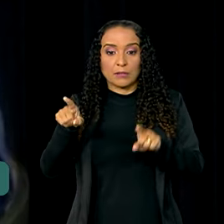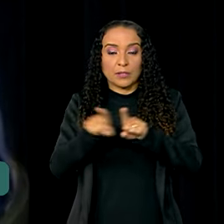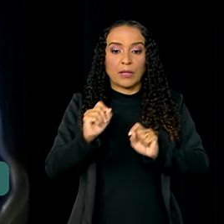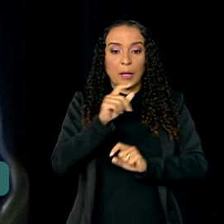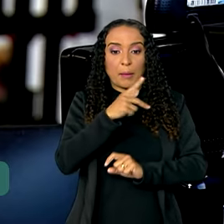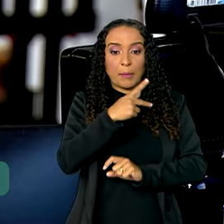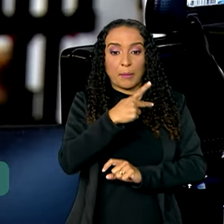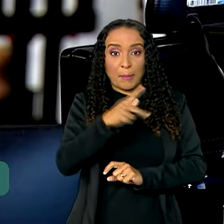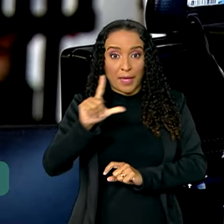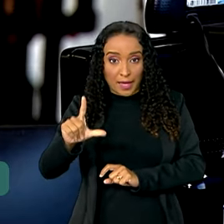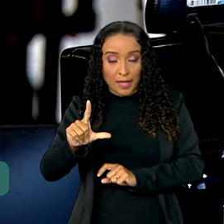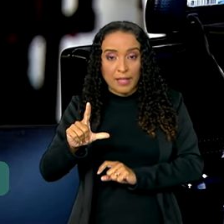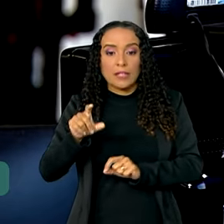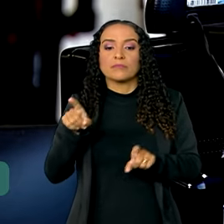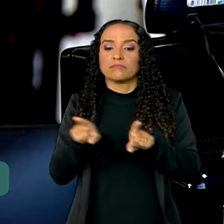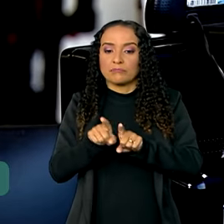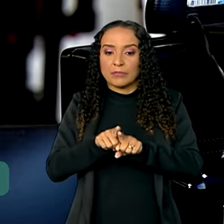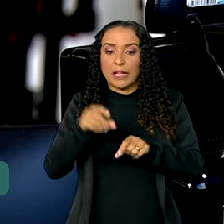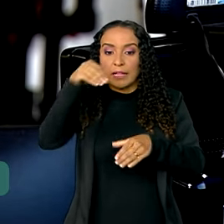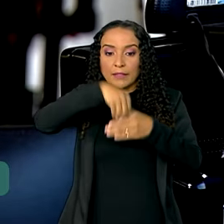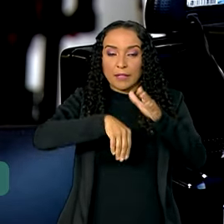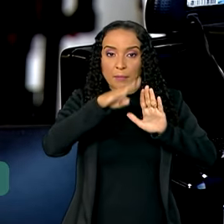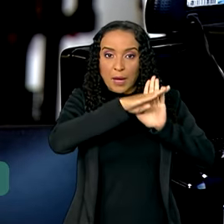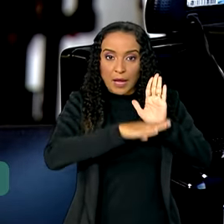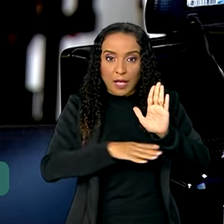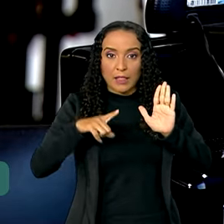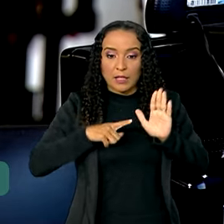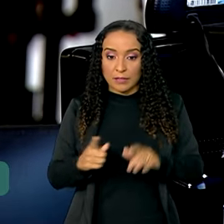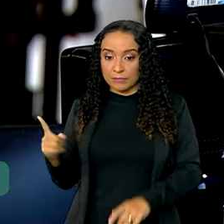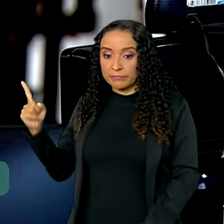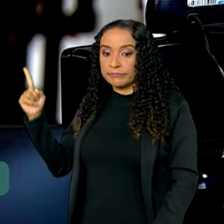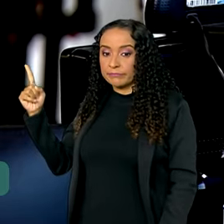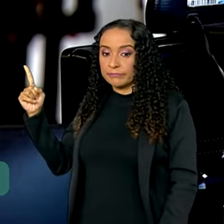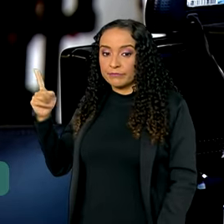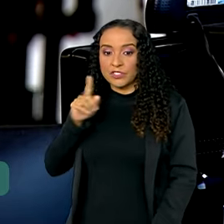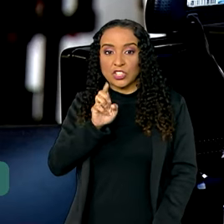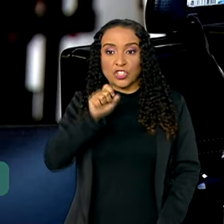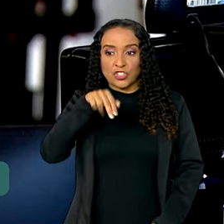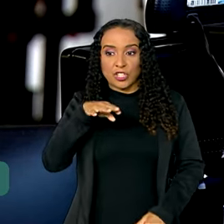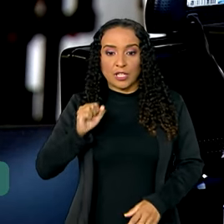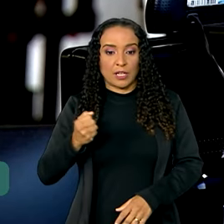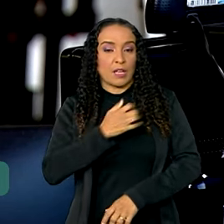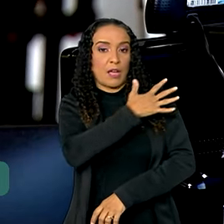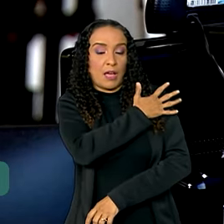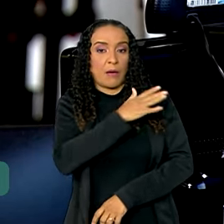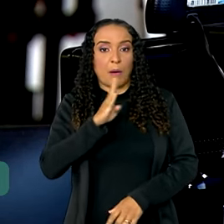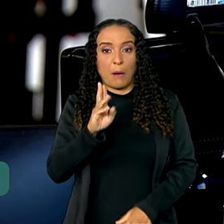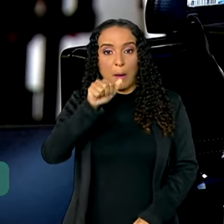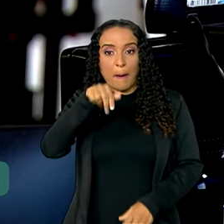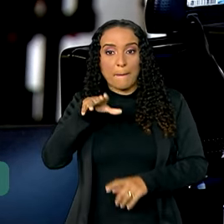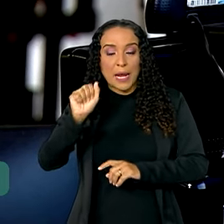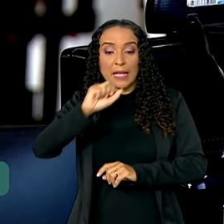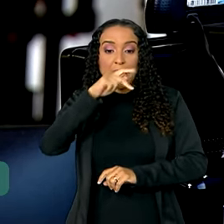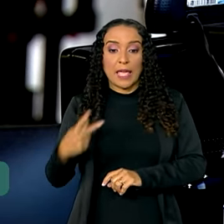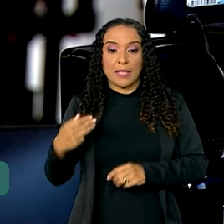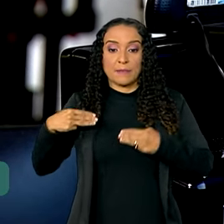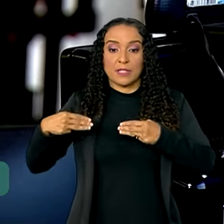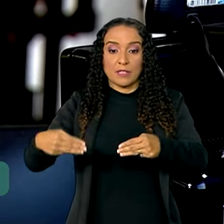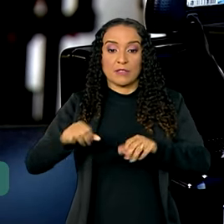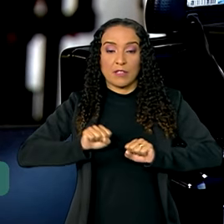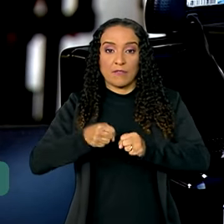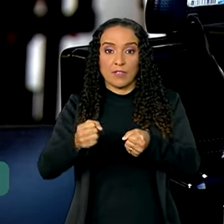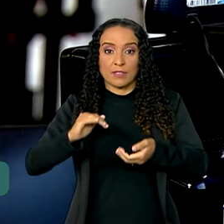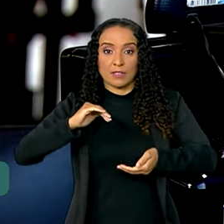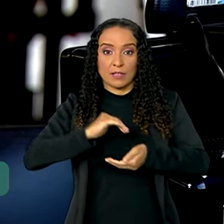Liberal, PL. Ainda entre os indiciados, o general Walter Braga Neto, ex-ministro da Defesa e da Casa Civil